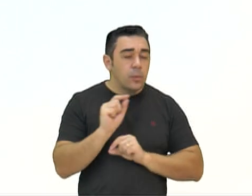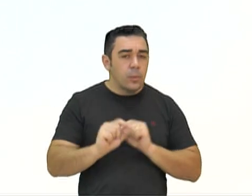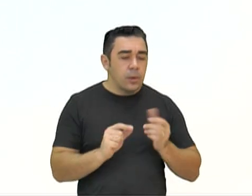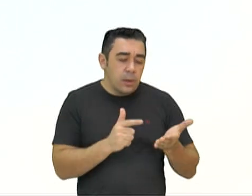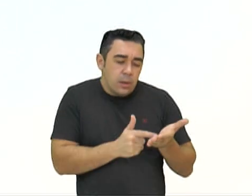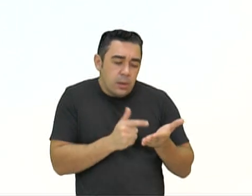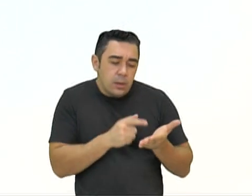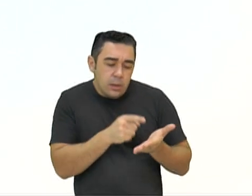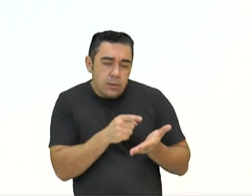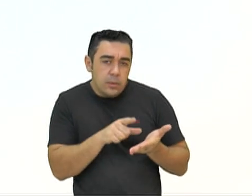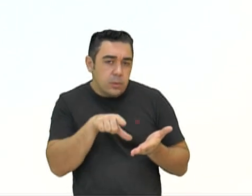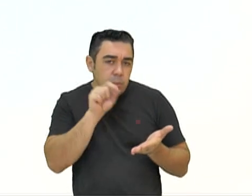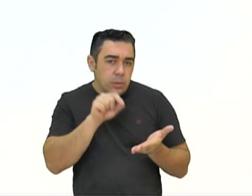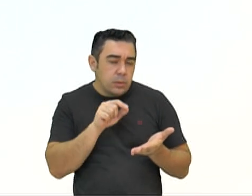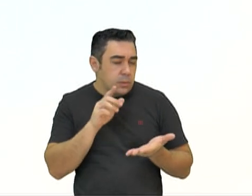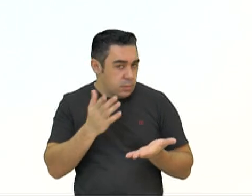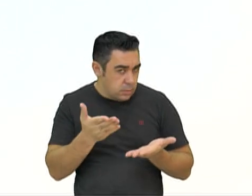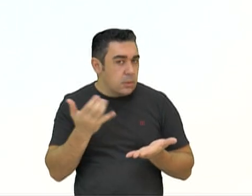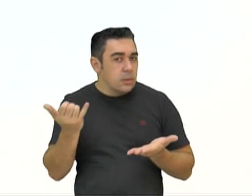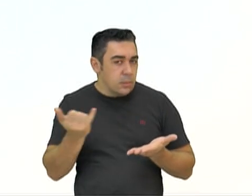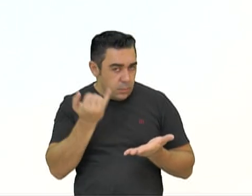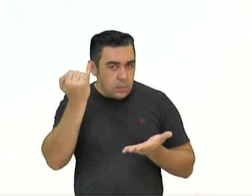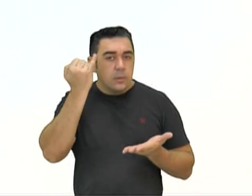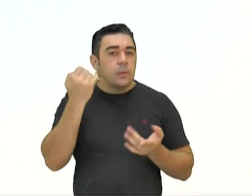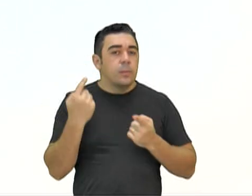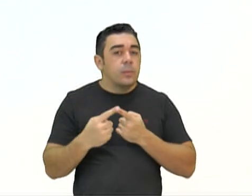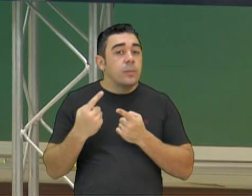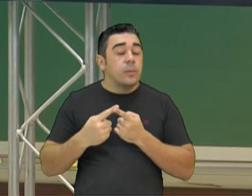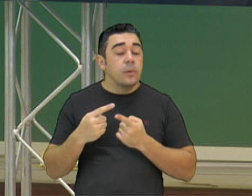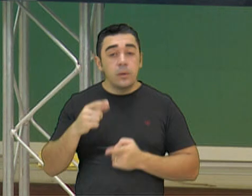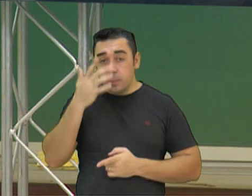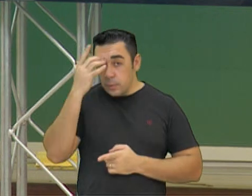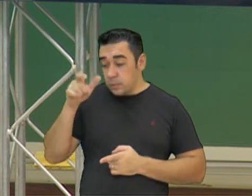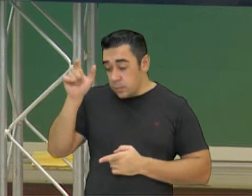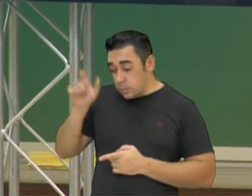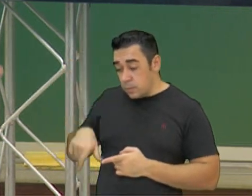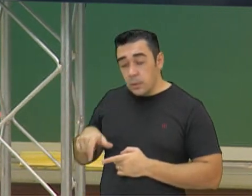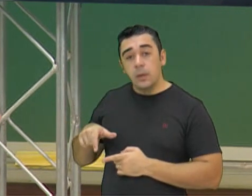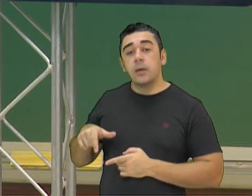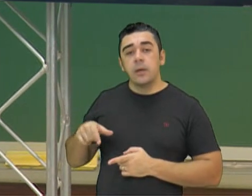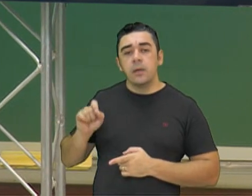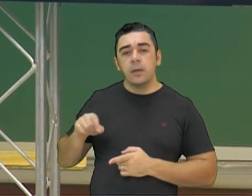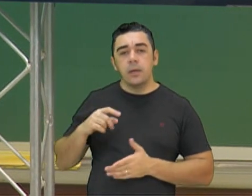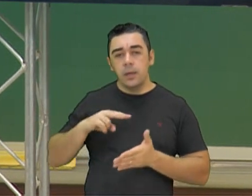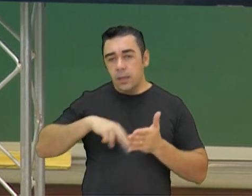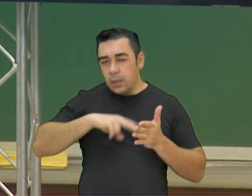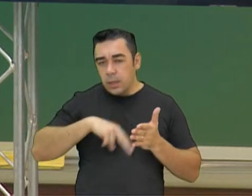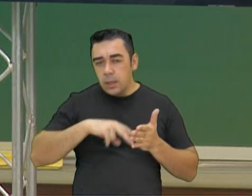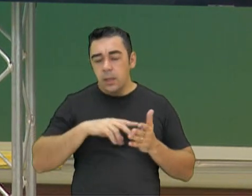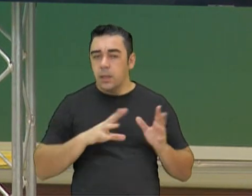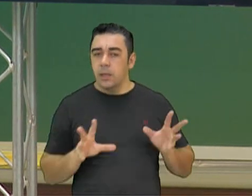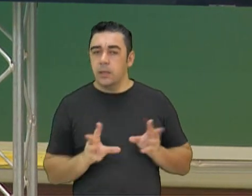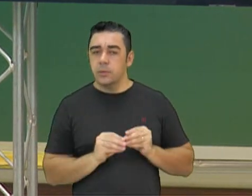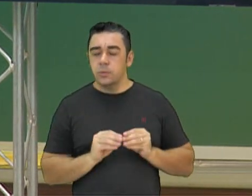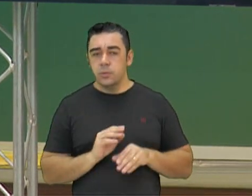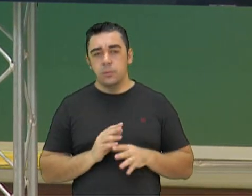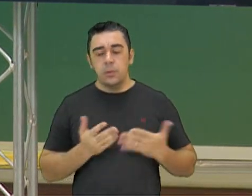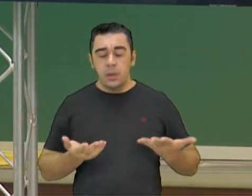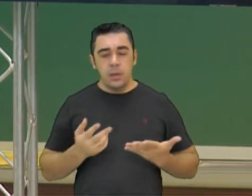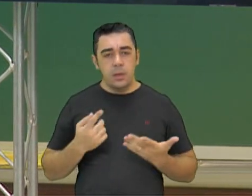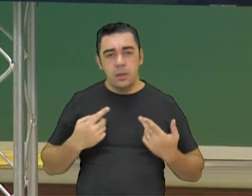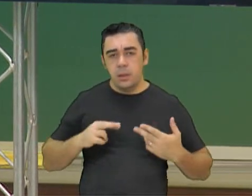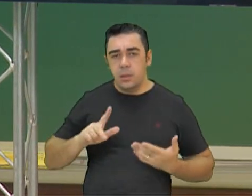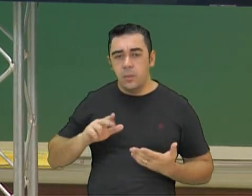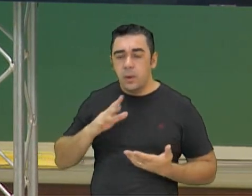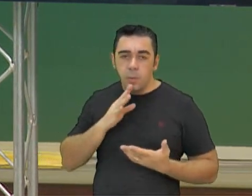escolhida. Isso é muito importante, por quê? Porque a pessoa que vai ler a sua resenha sobre determinada obra, ela não